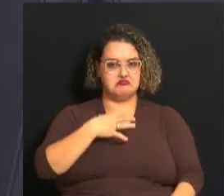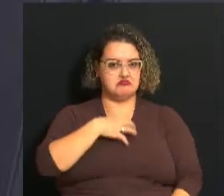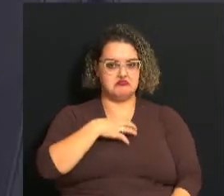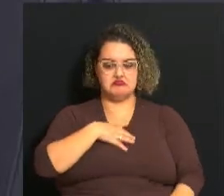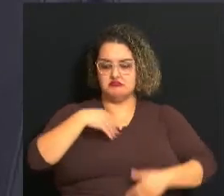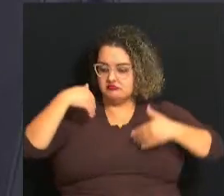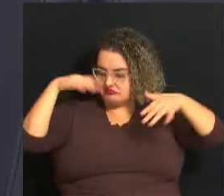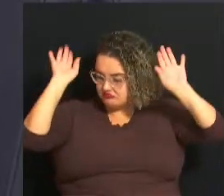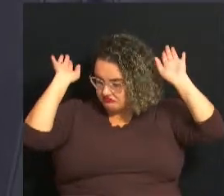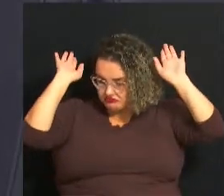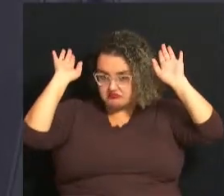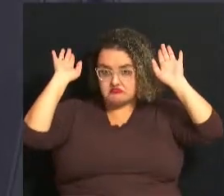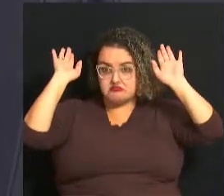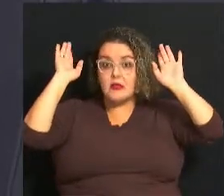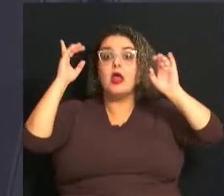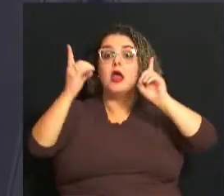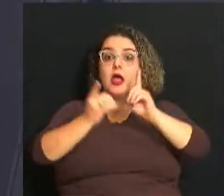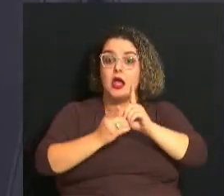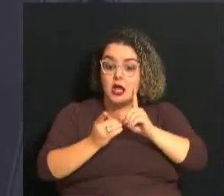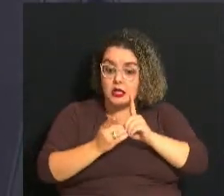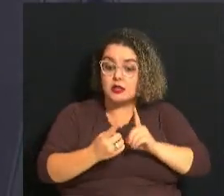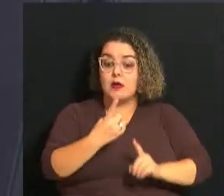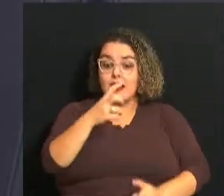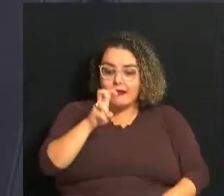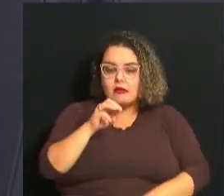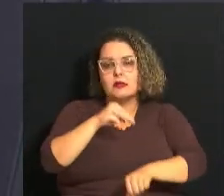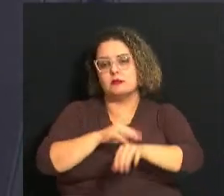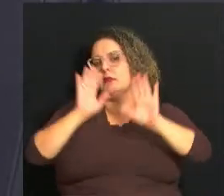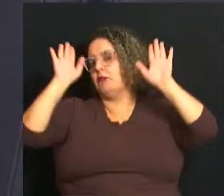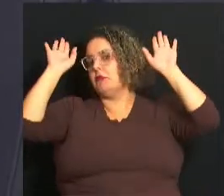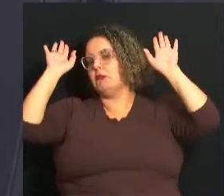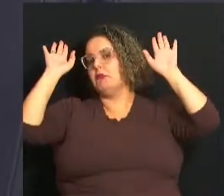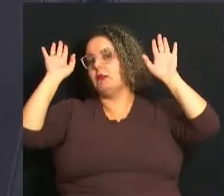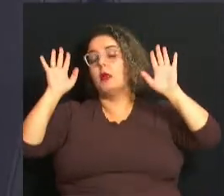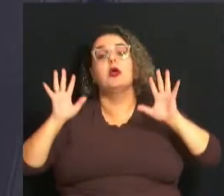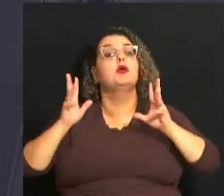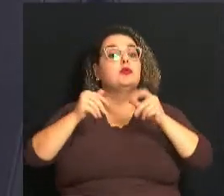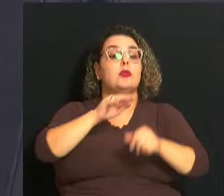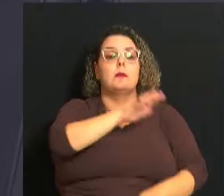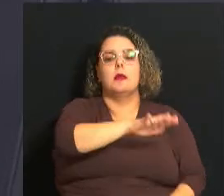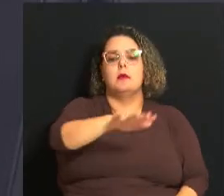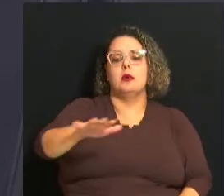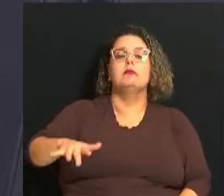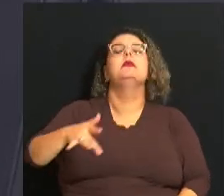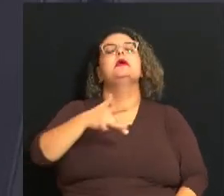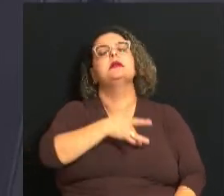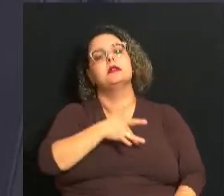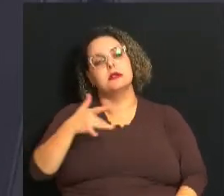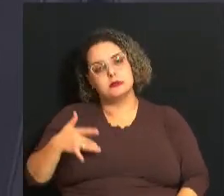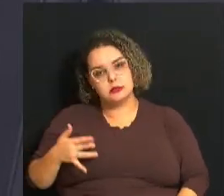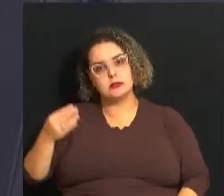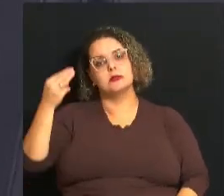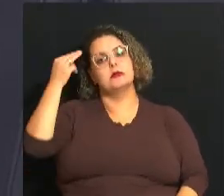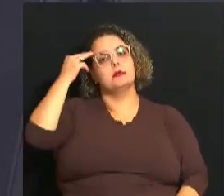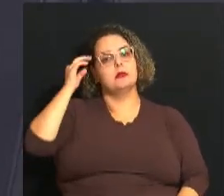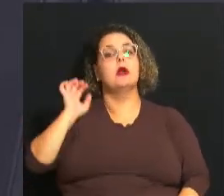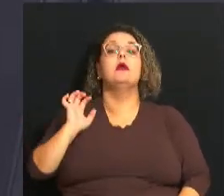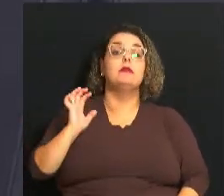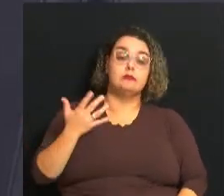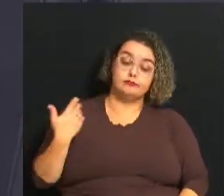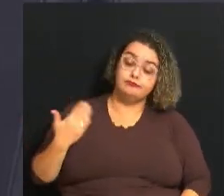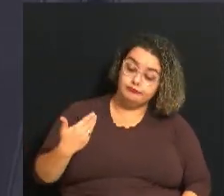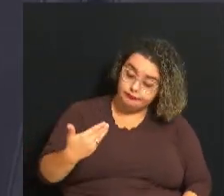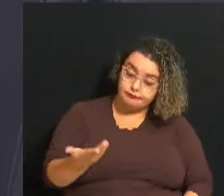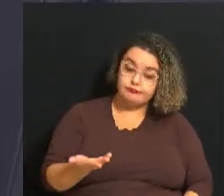elas vão ser atendidas o atendimento Que Elas serão E isso acontece em todos os setores inclusive na Saúde Mental é isso que vem acontecendo bom